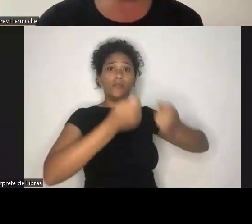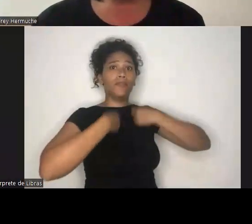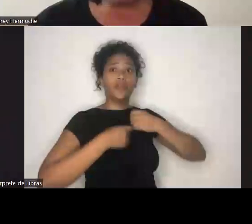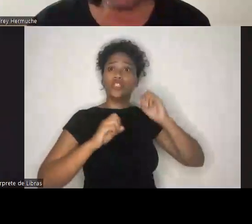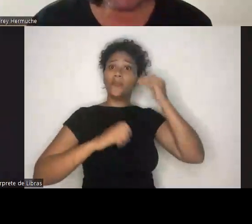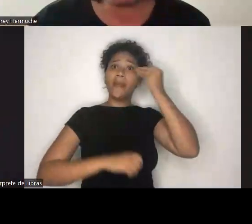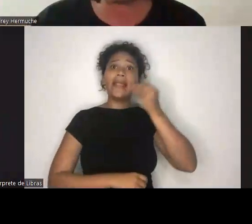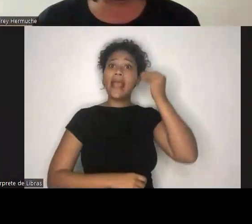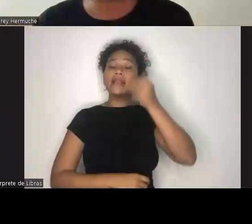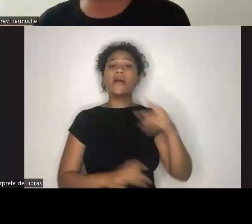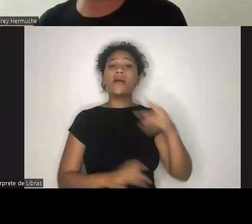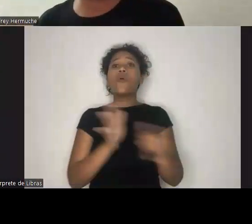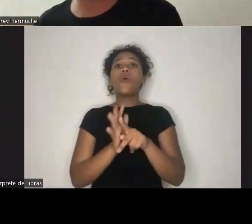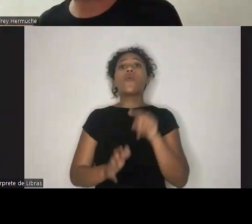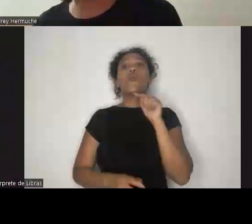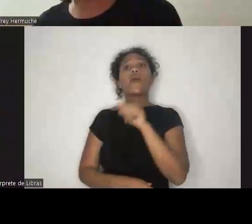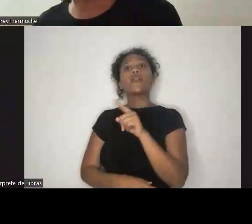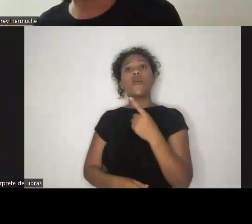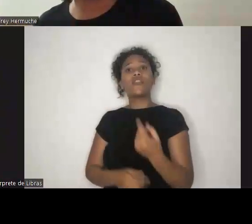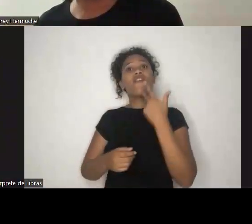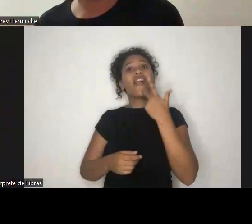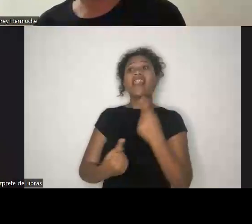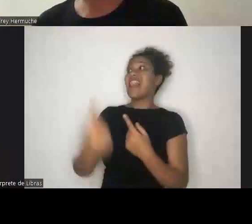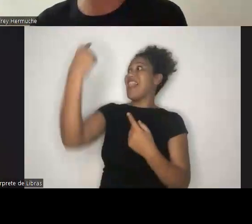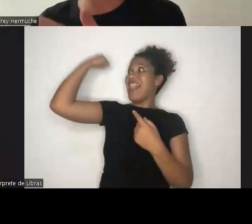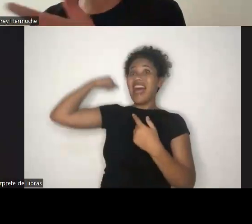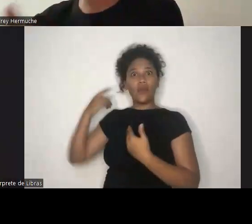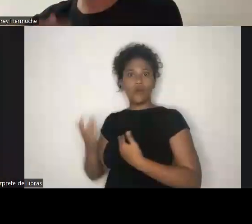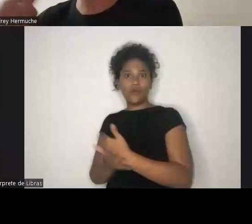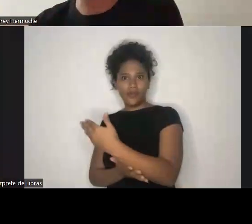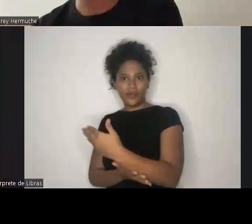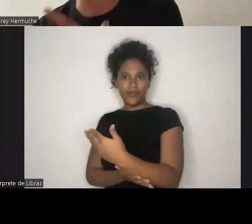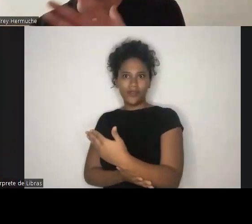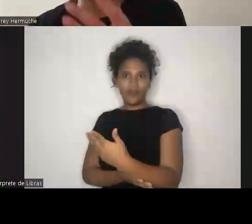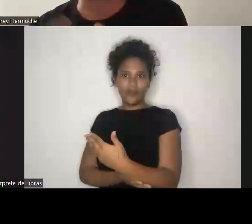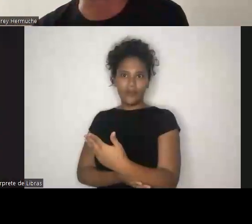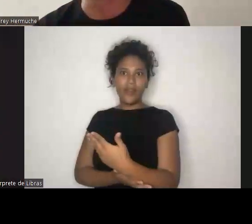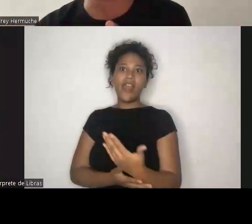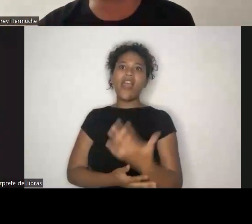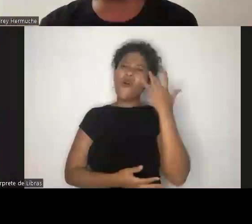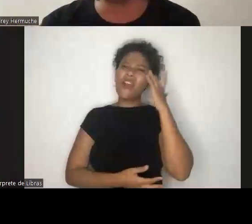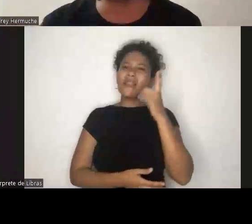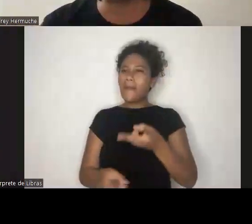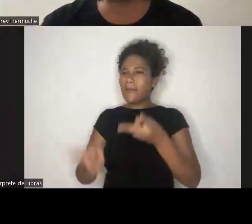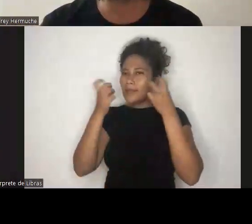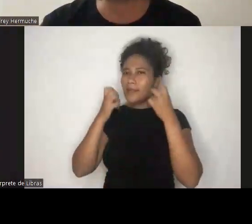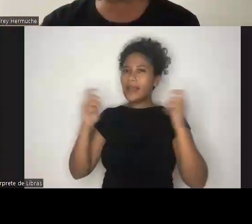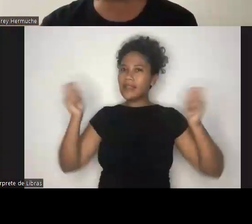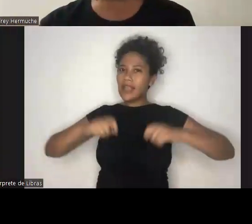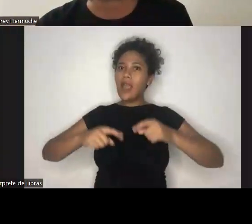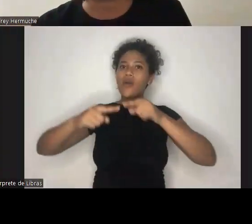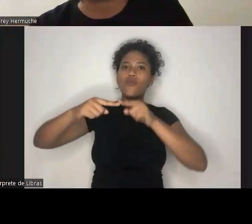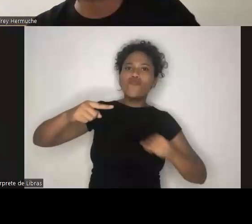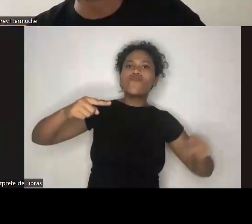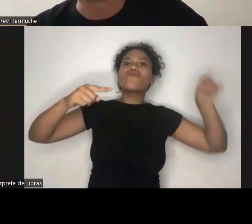de daquilo que eu tava falando lá no início entender Eu acho que deu para perceber um pouco looping que